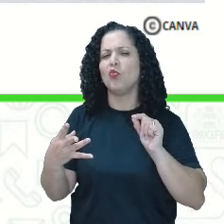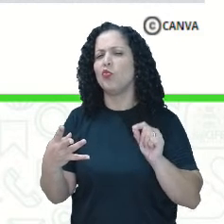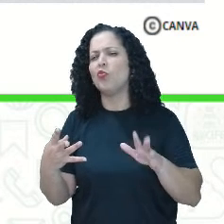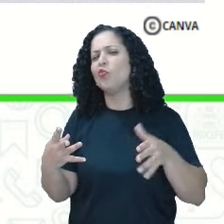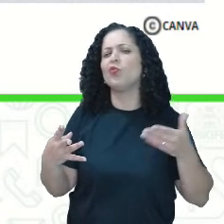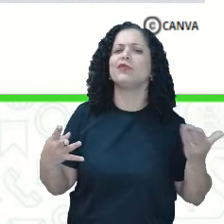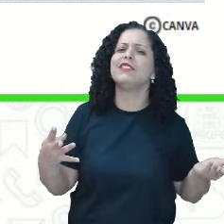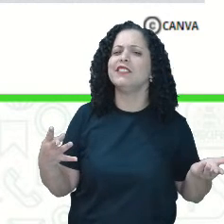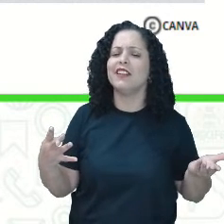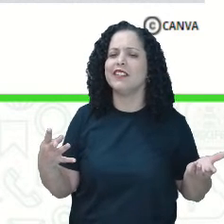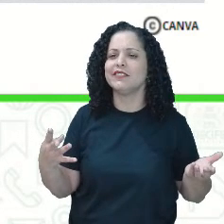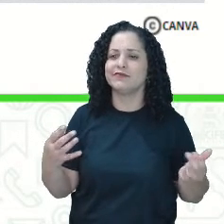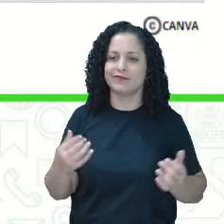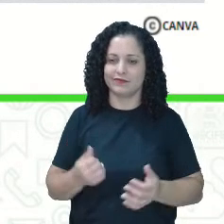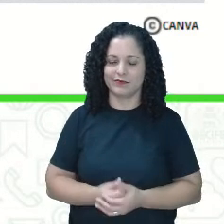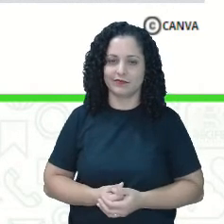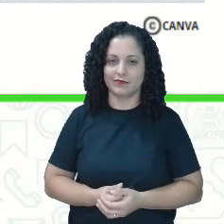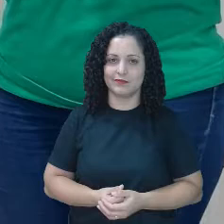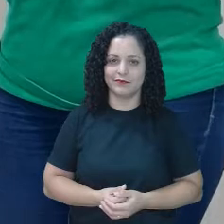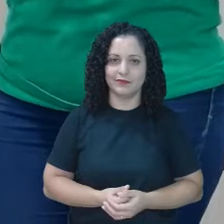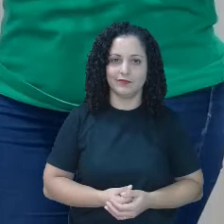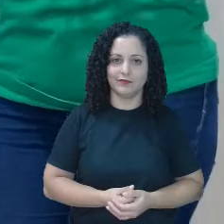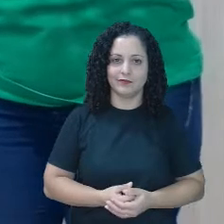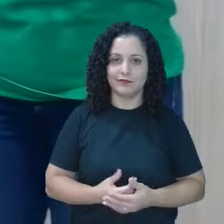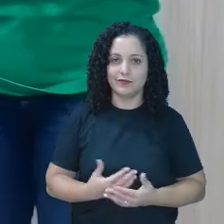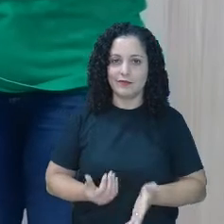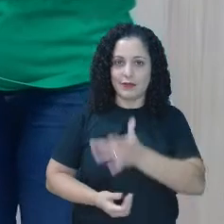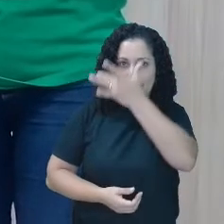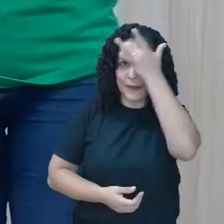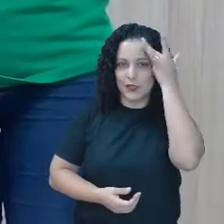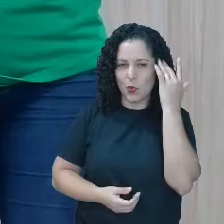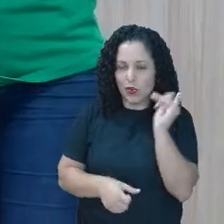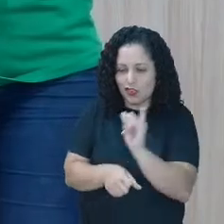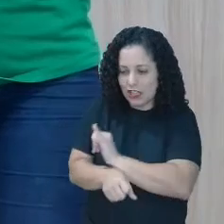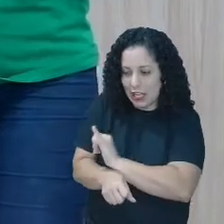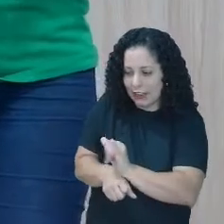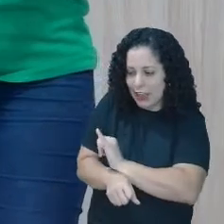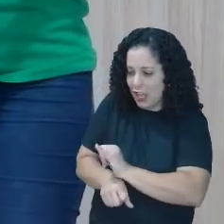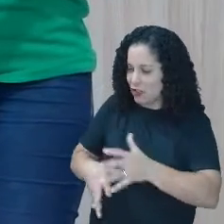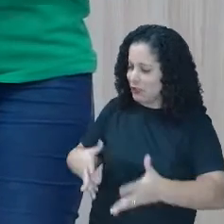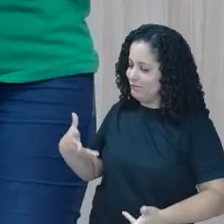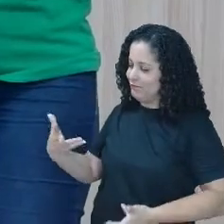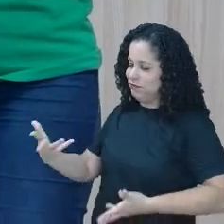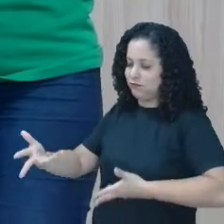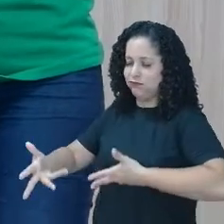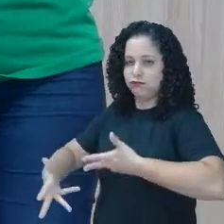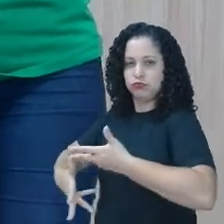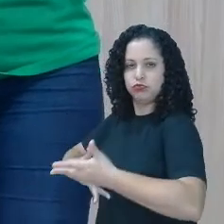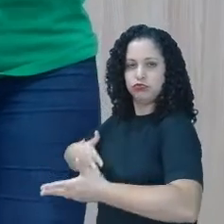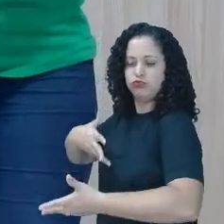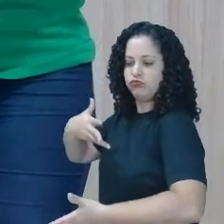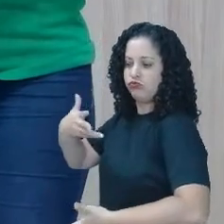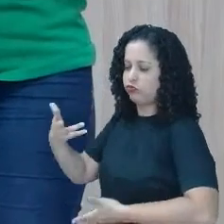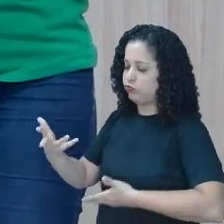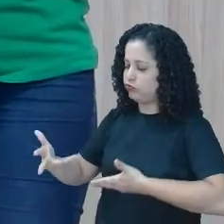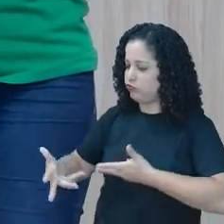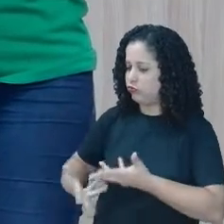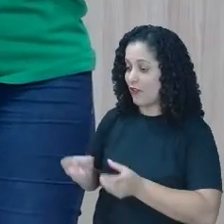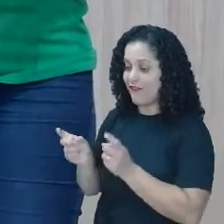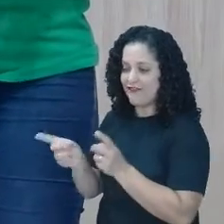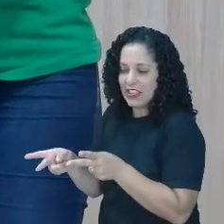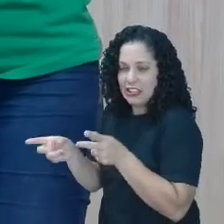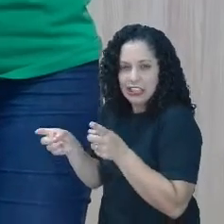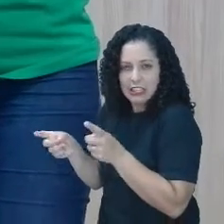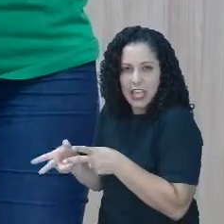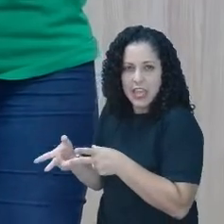e convencê-lo de alguma forma, né? A pessoa usa daquele poder de sedução, de poder, né, de vender, de